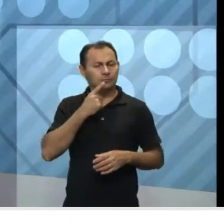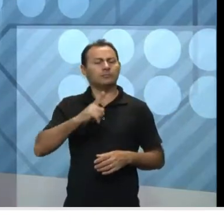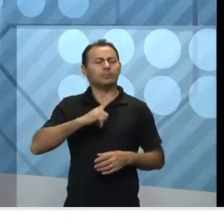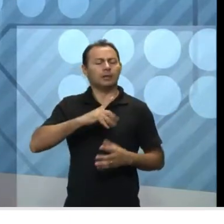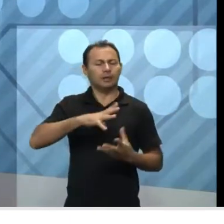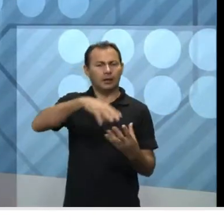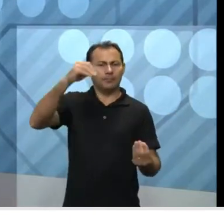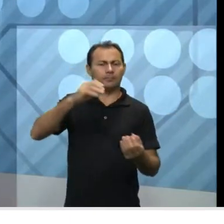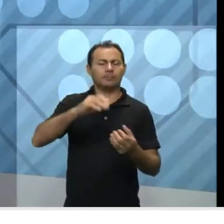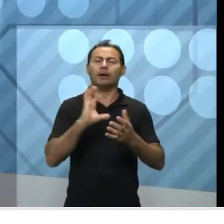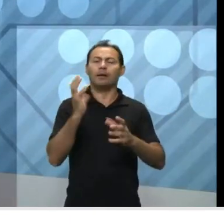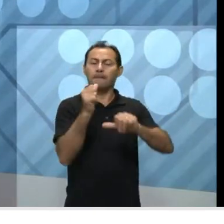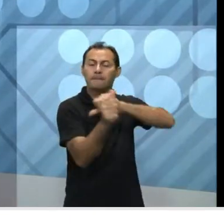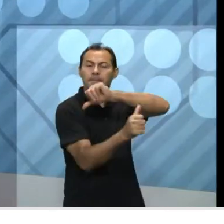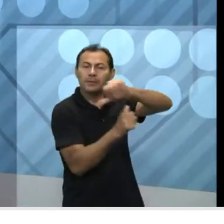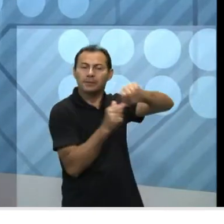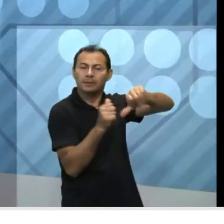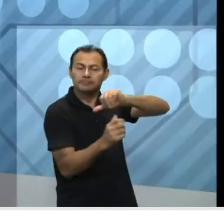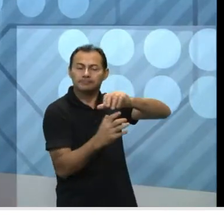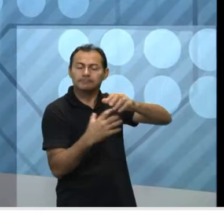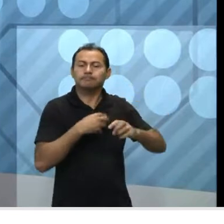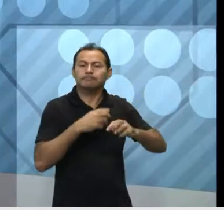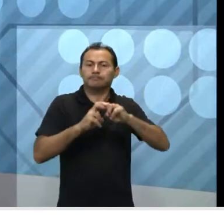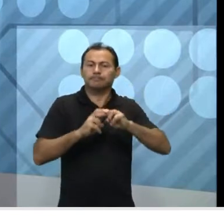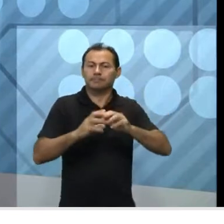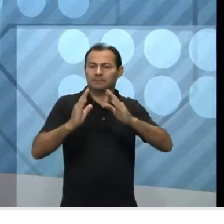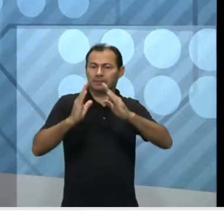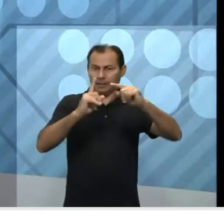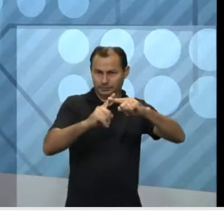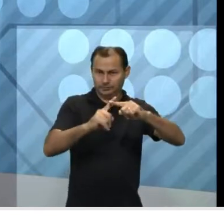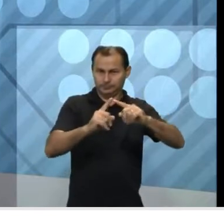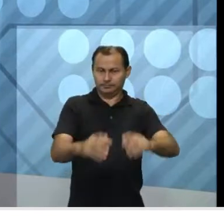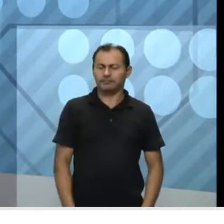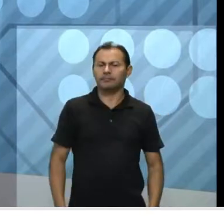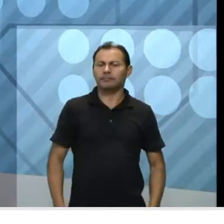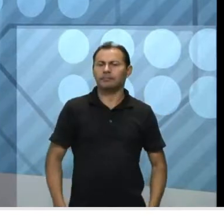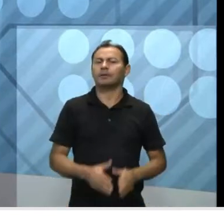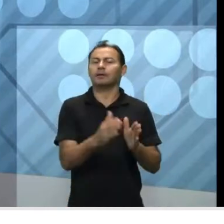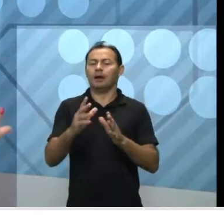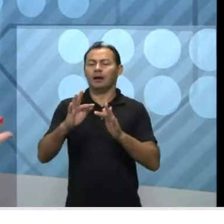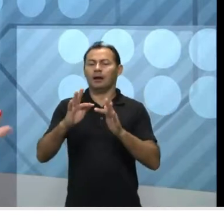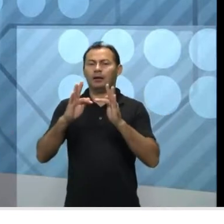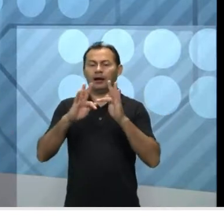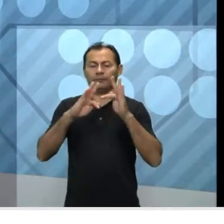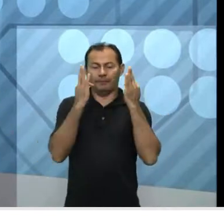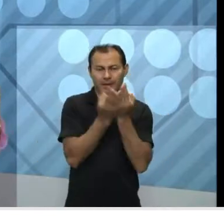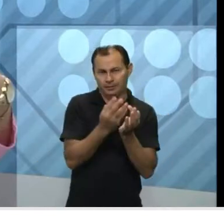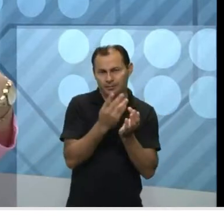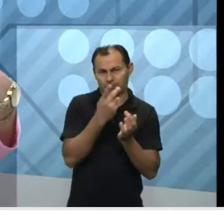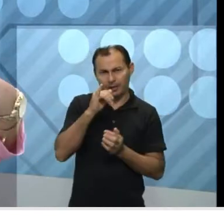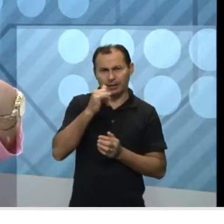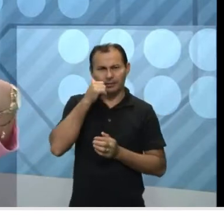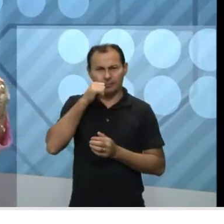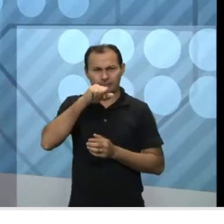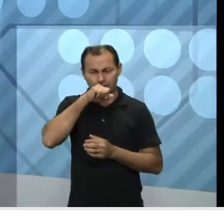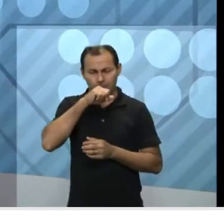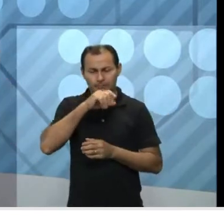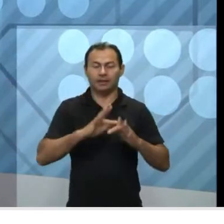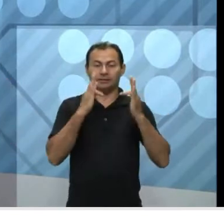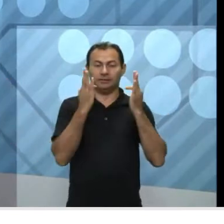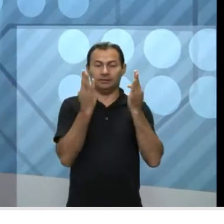de paradigma por parte da Igreja. E aí os seus pais, de famílias nobres, começaram